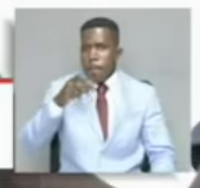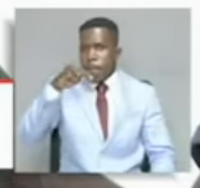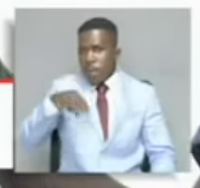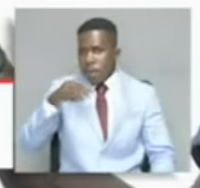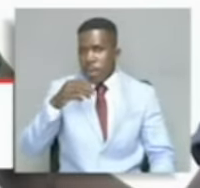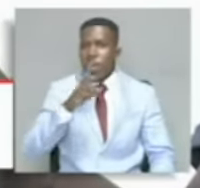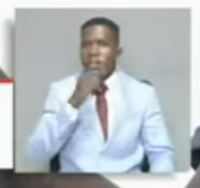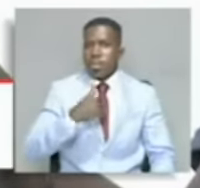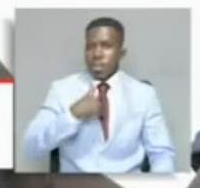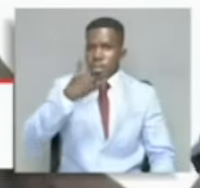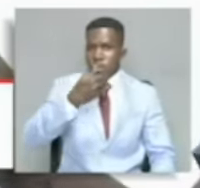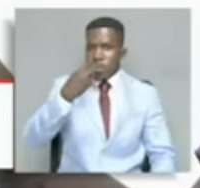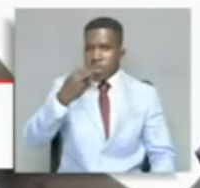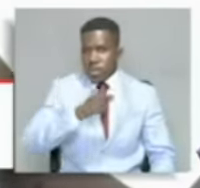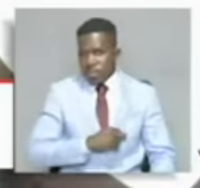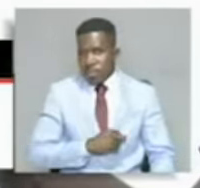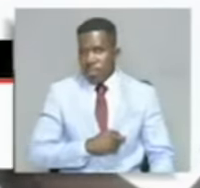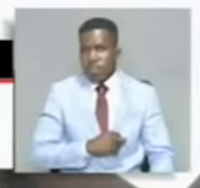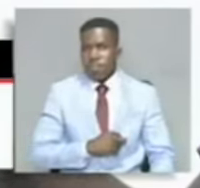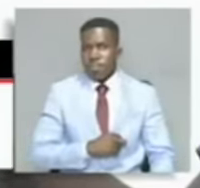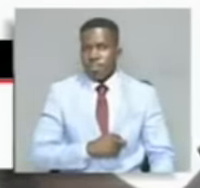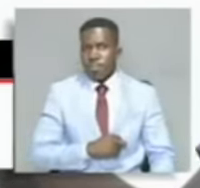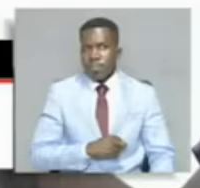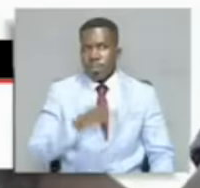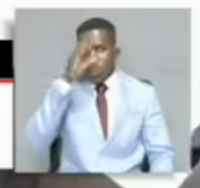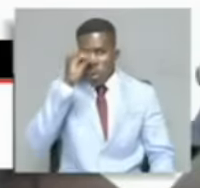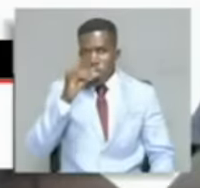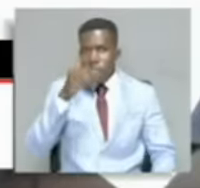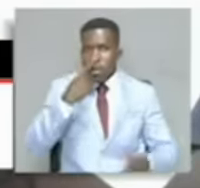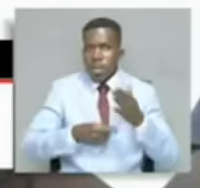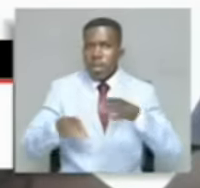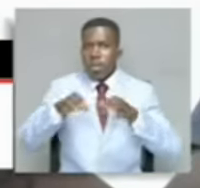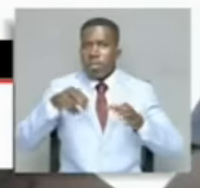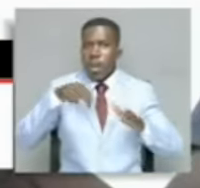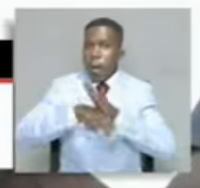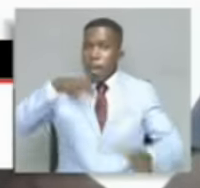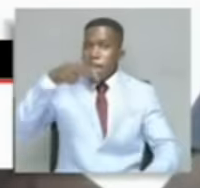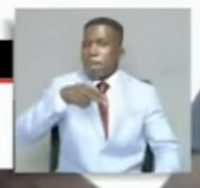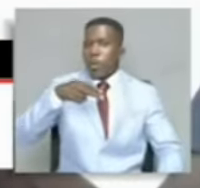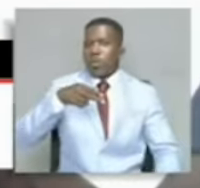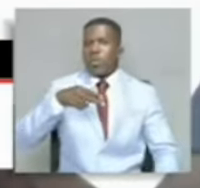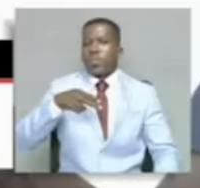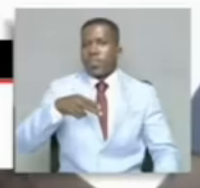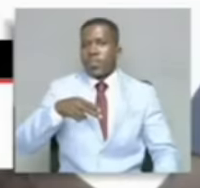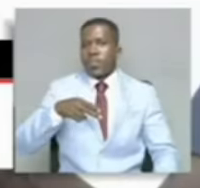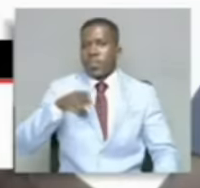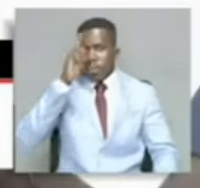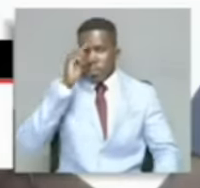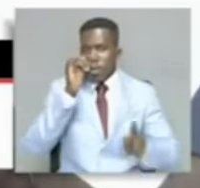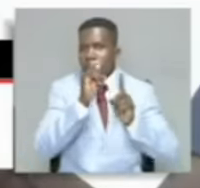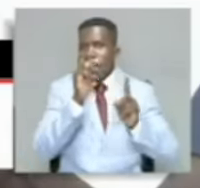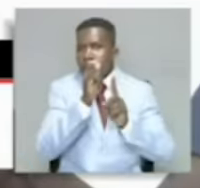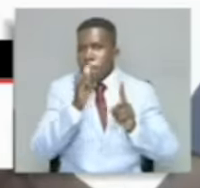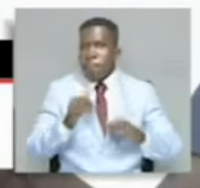de idade, tido como aquele homem de ataque. Foi o cidadão que efetuou o